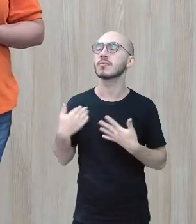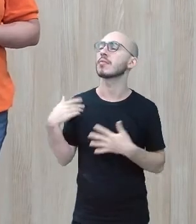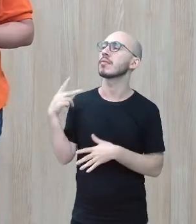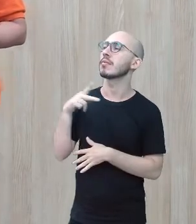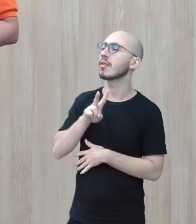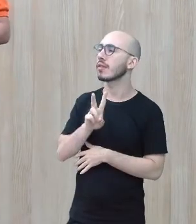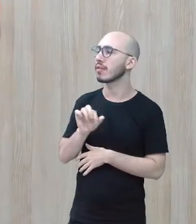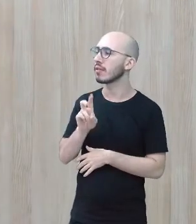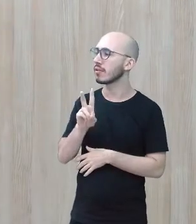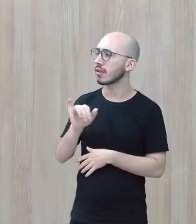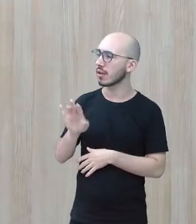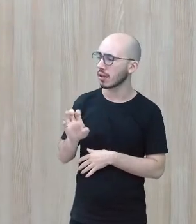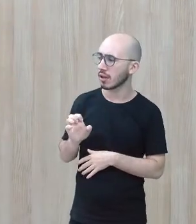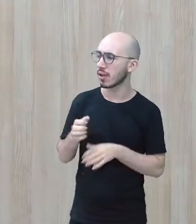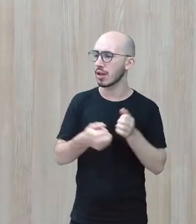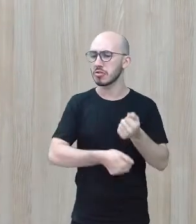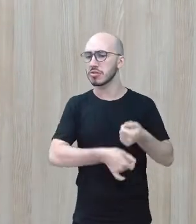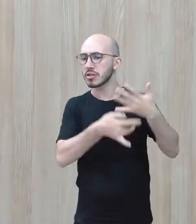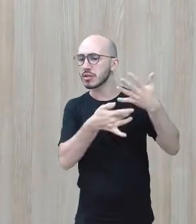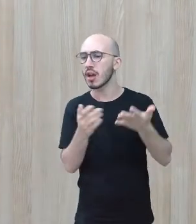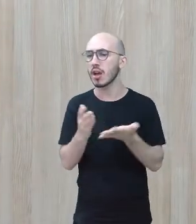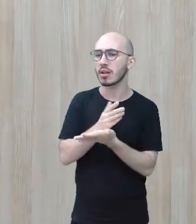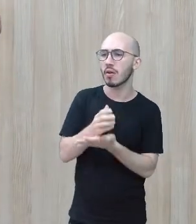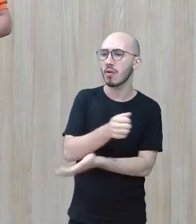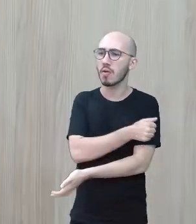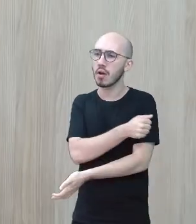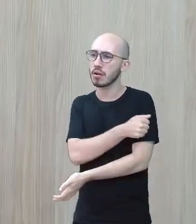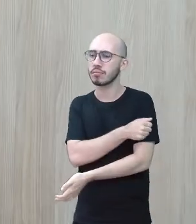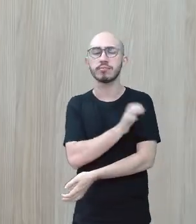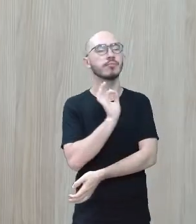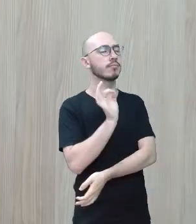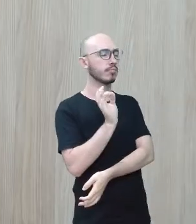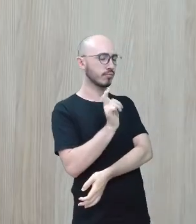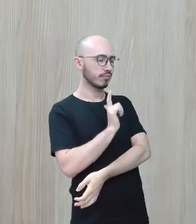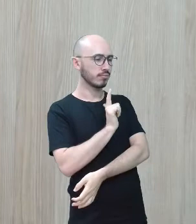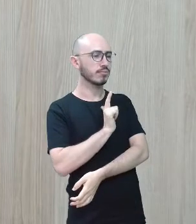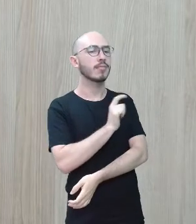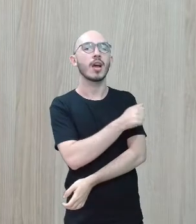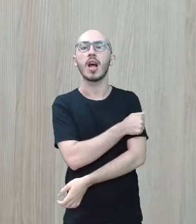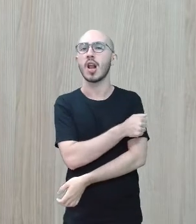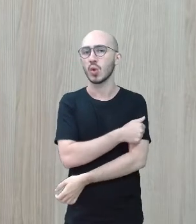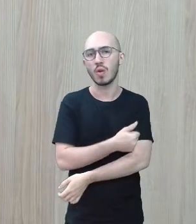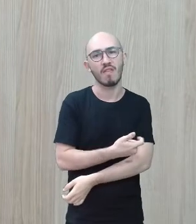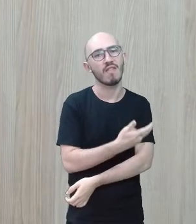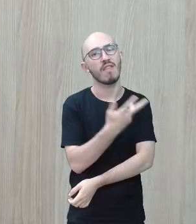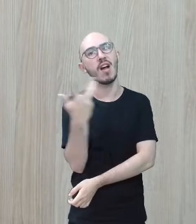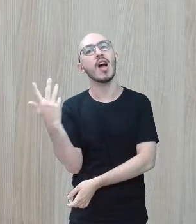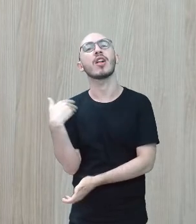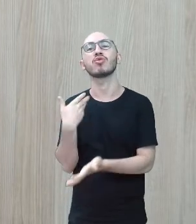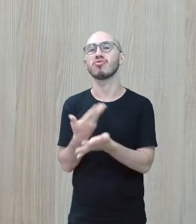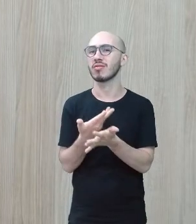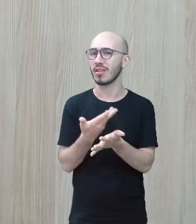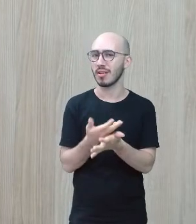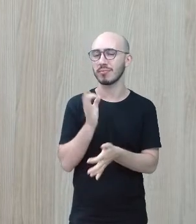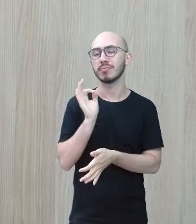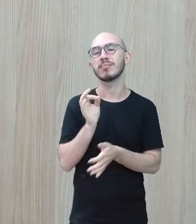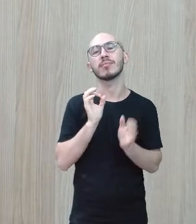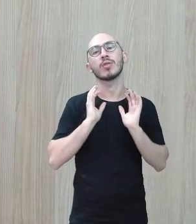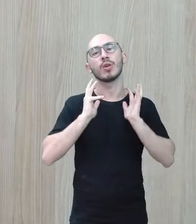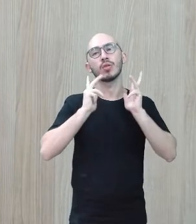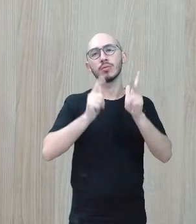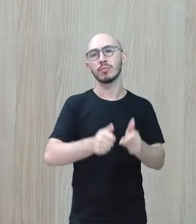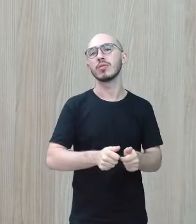Viviane, tem alguém aí no chat? Tem, professora, tem bastante gente acompanhando a sua aula aqui, todo mundo já dizendo que